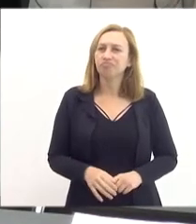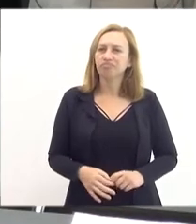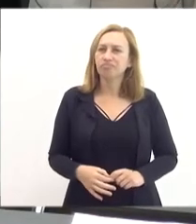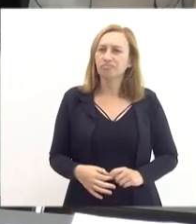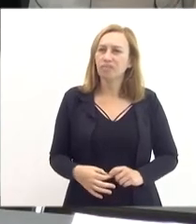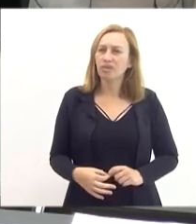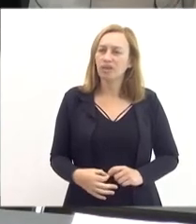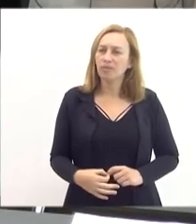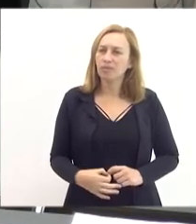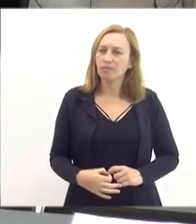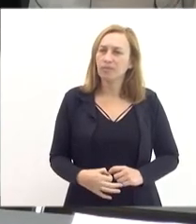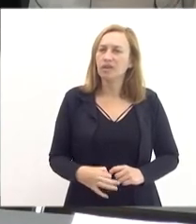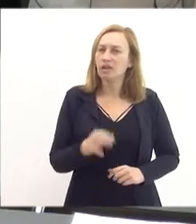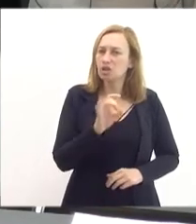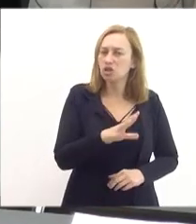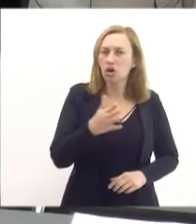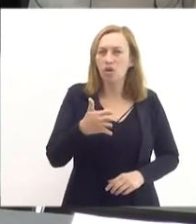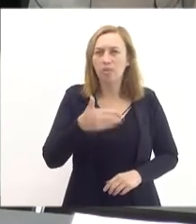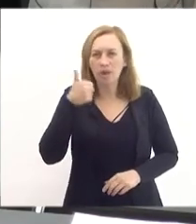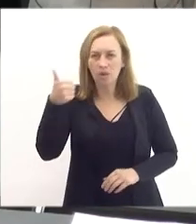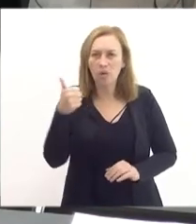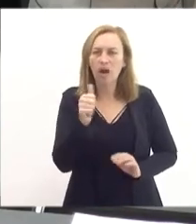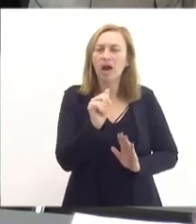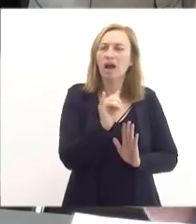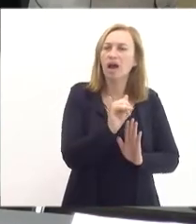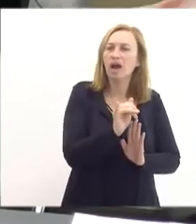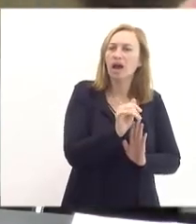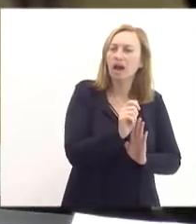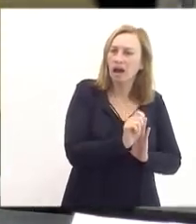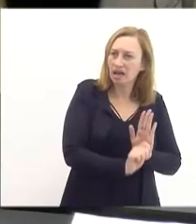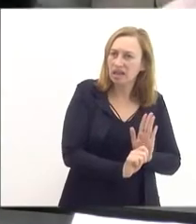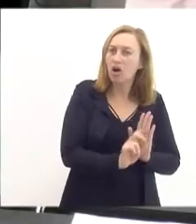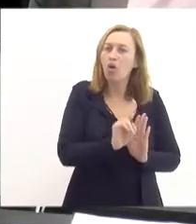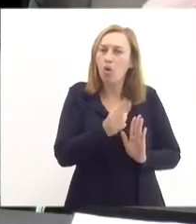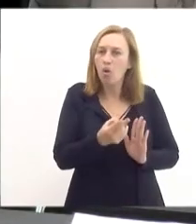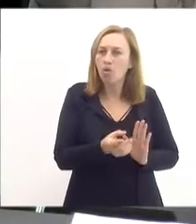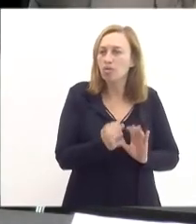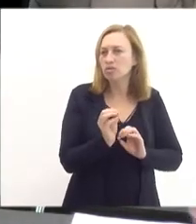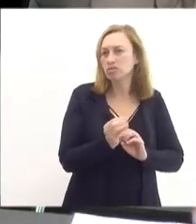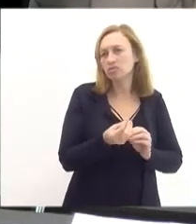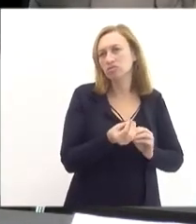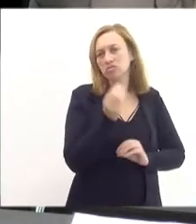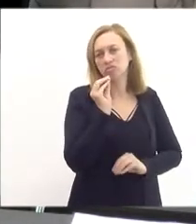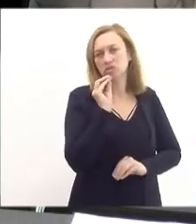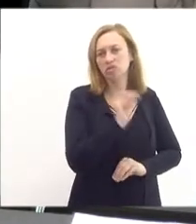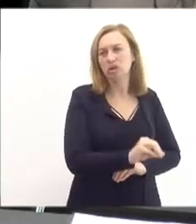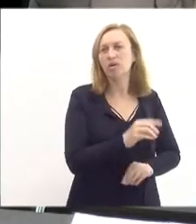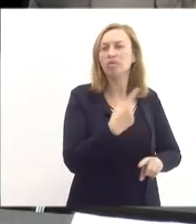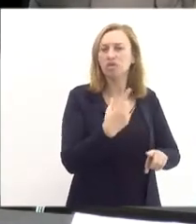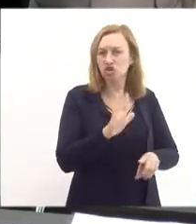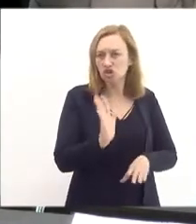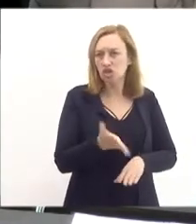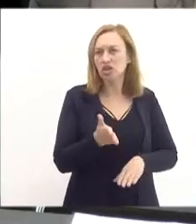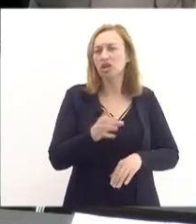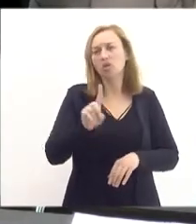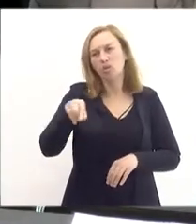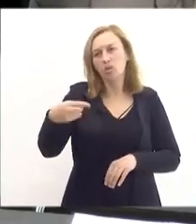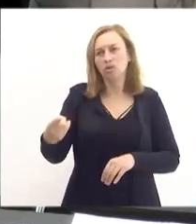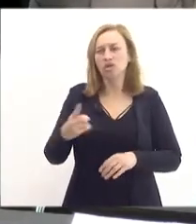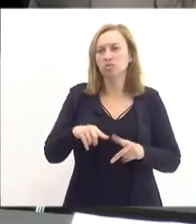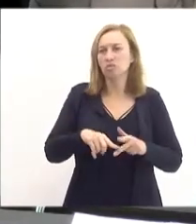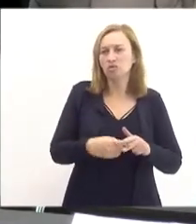Então, é só melhorar a redação também, ou rejeitar, porque já, já tem outras modificativas lá. E a